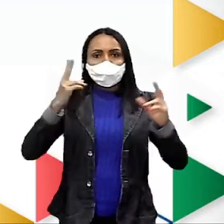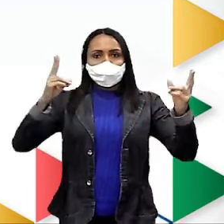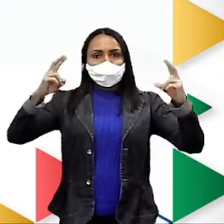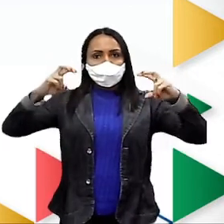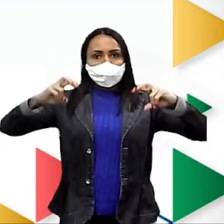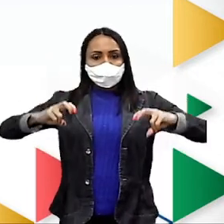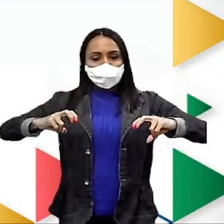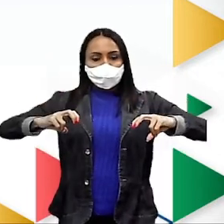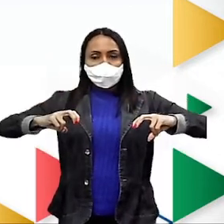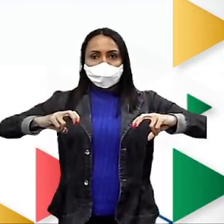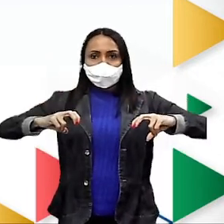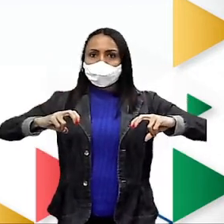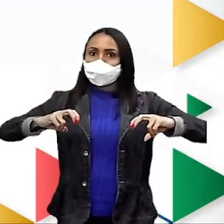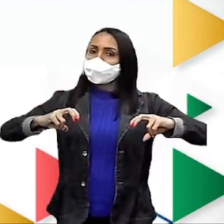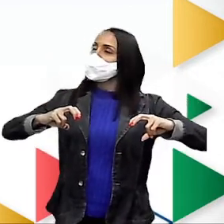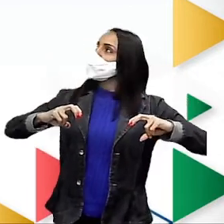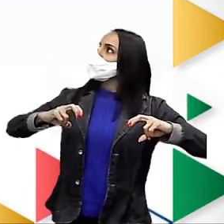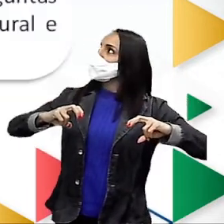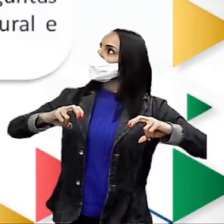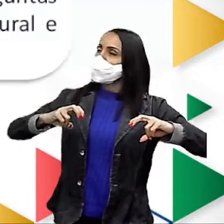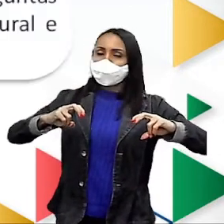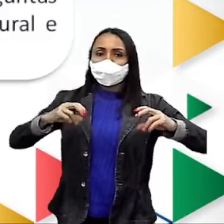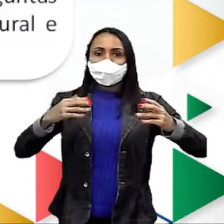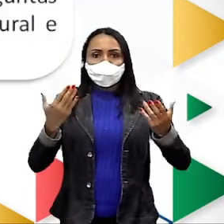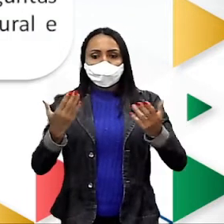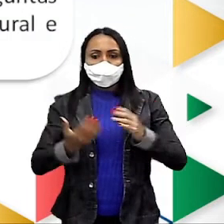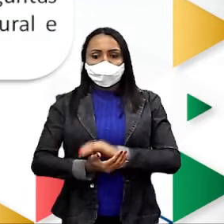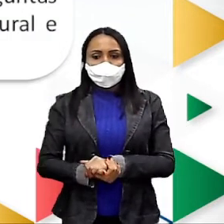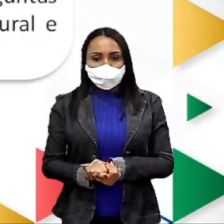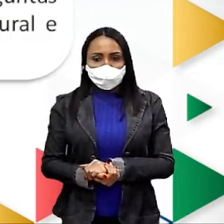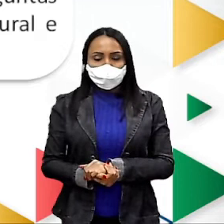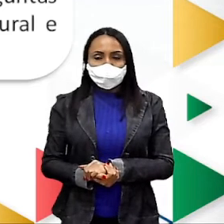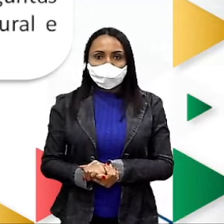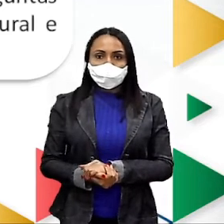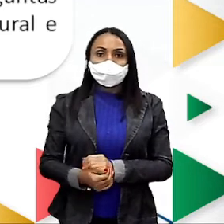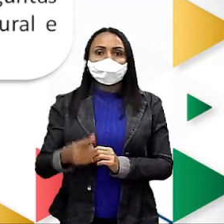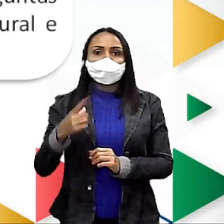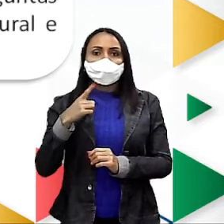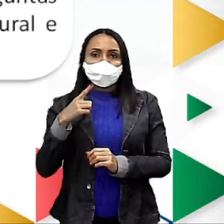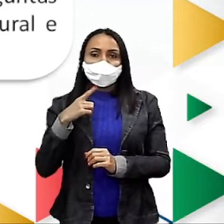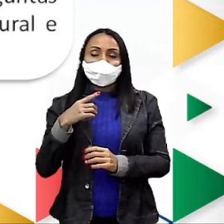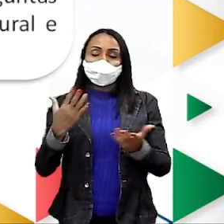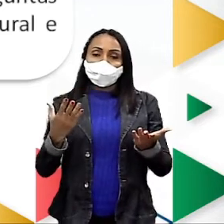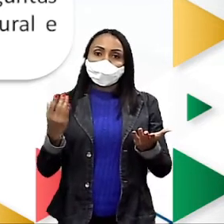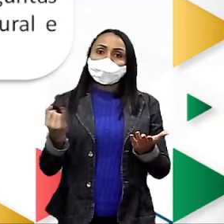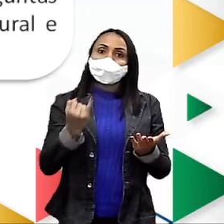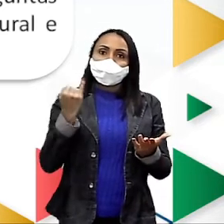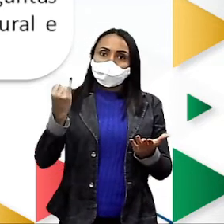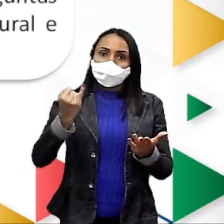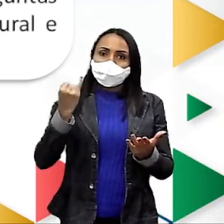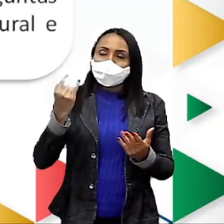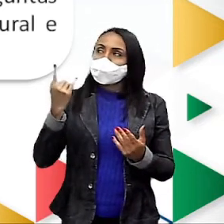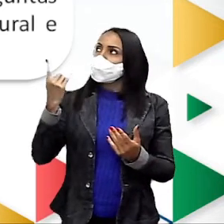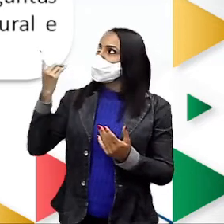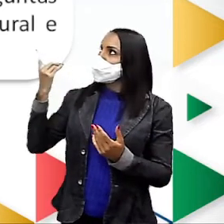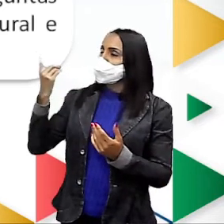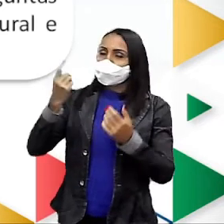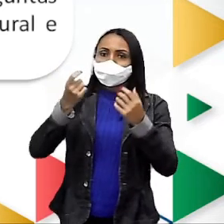desse gênero, entrevista. Aqui eu tenho uma outra questão importante. A